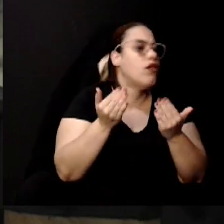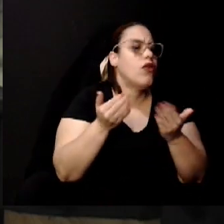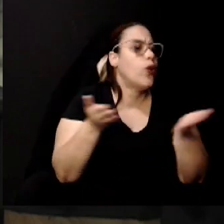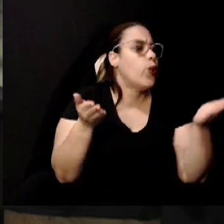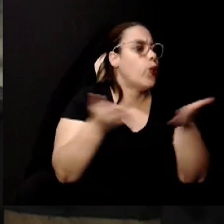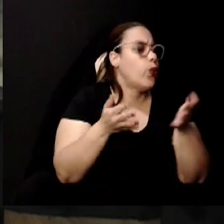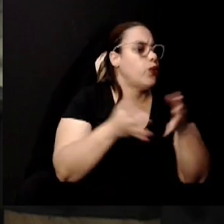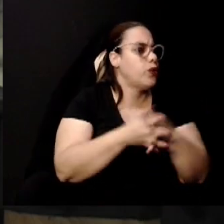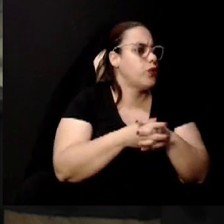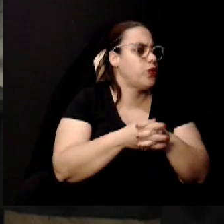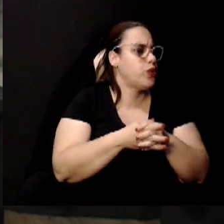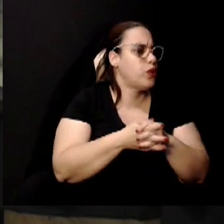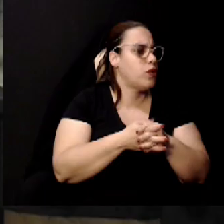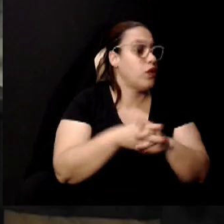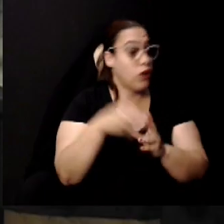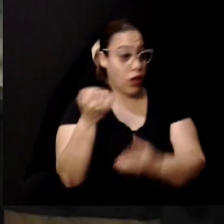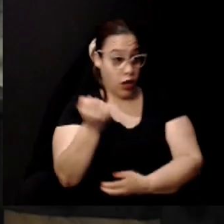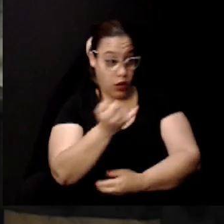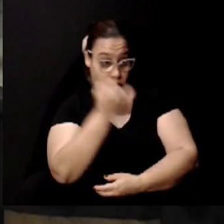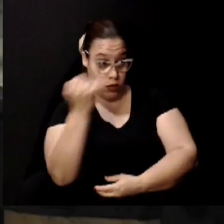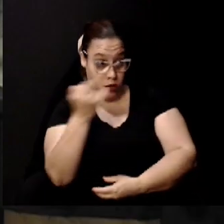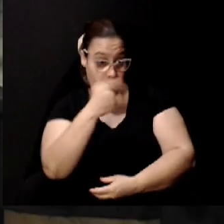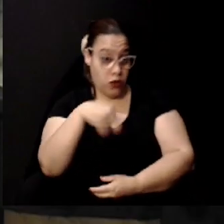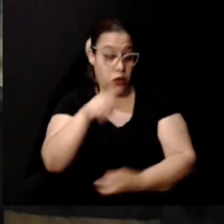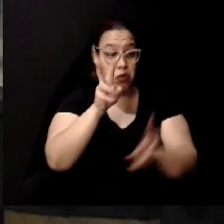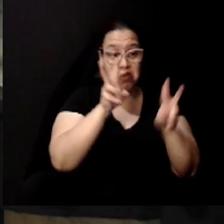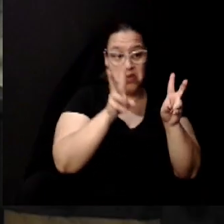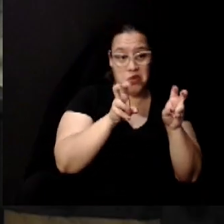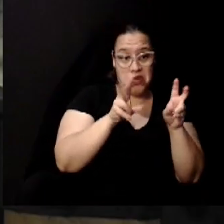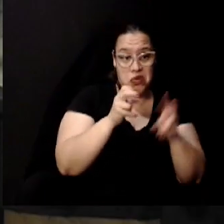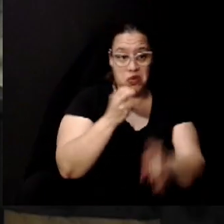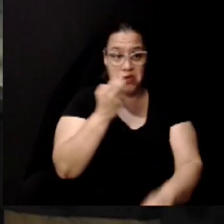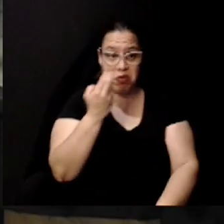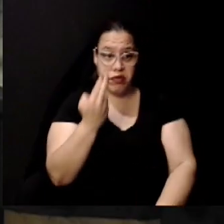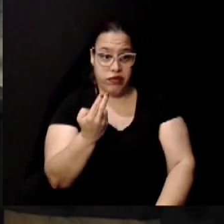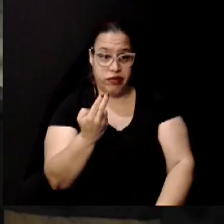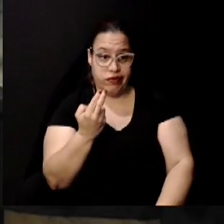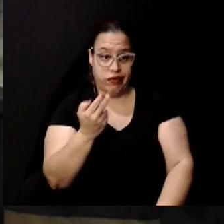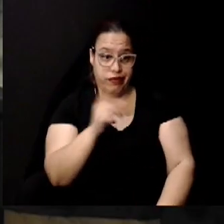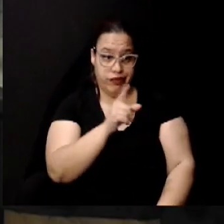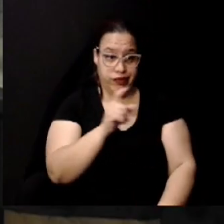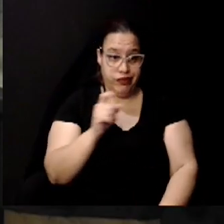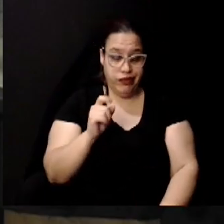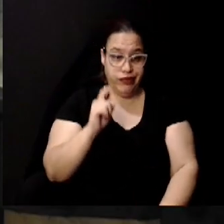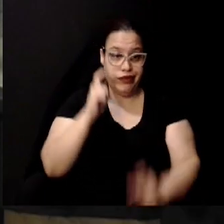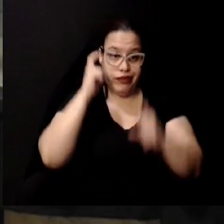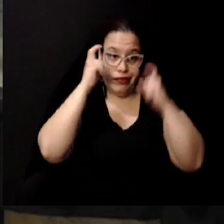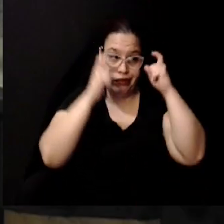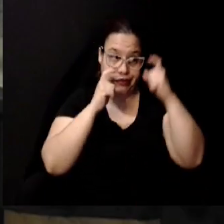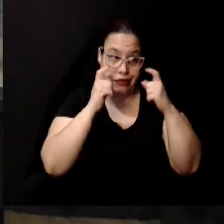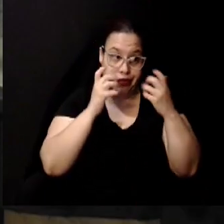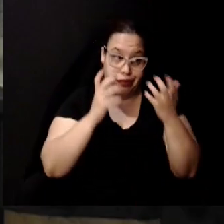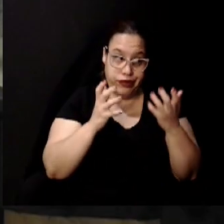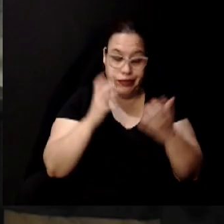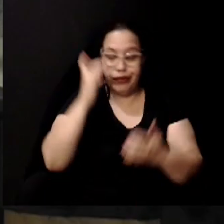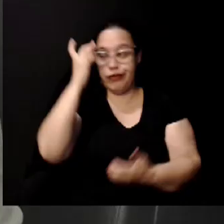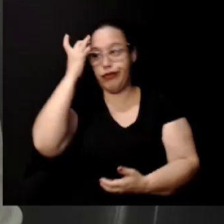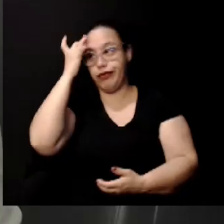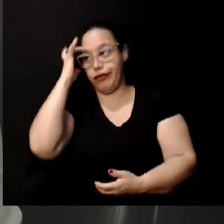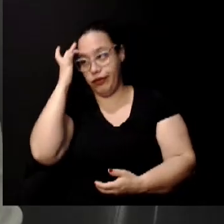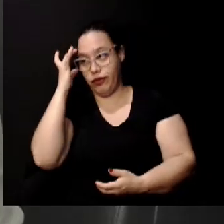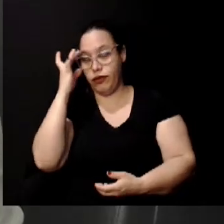se importando com esses assuntos ou é só uma parte e aí tem uma preocupação? Eu acho que assim, existiu um